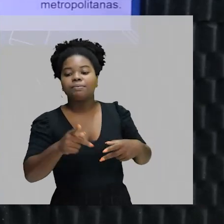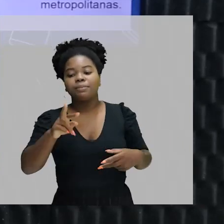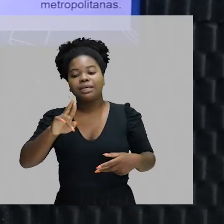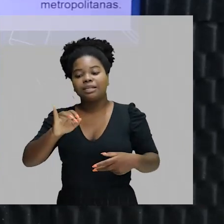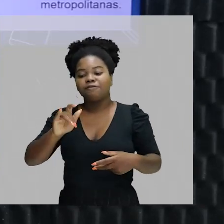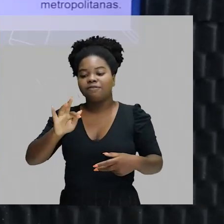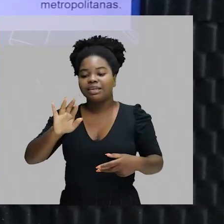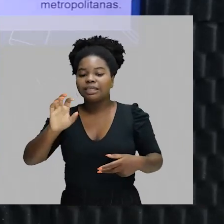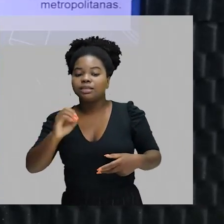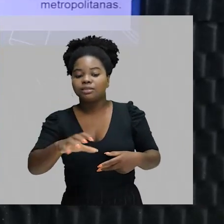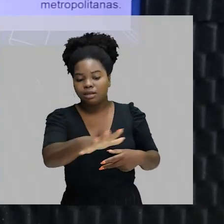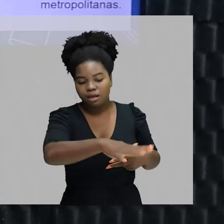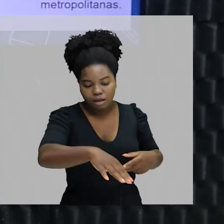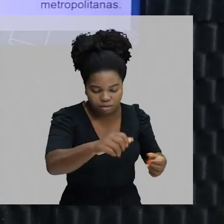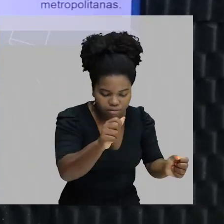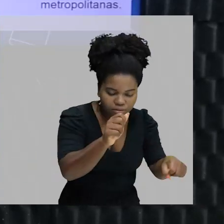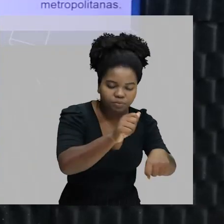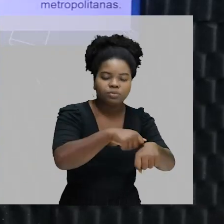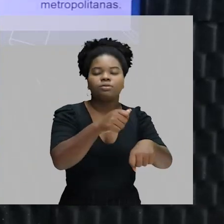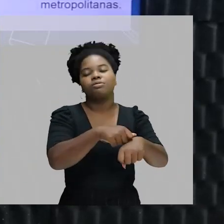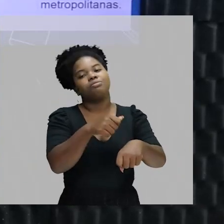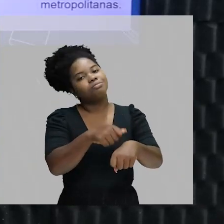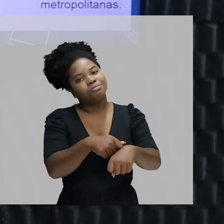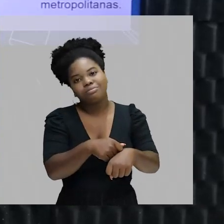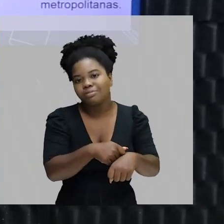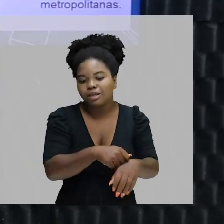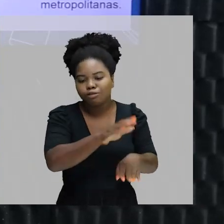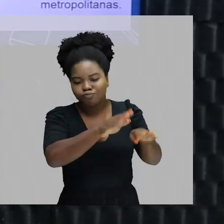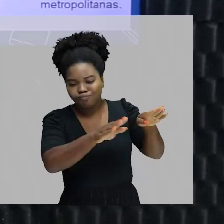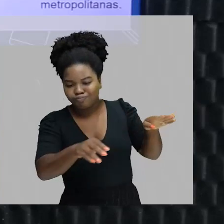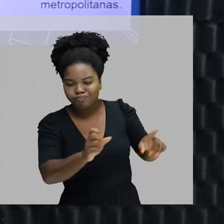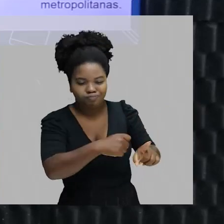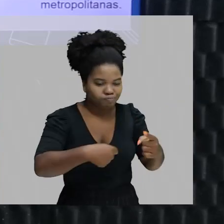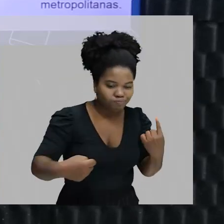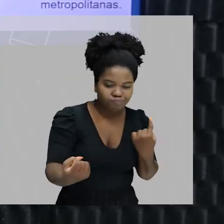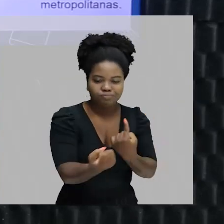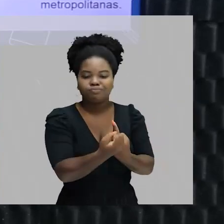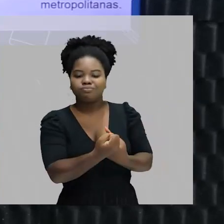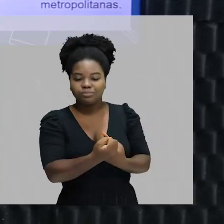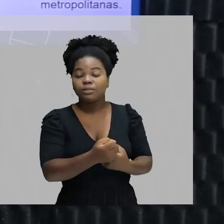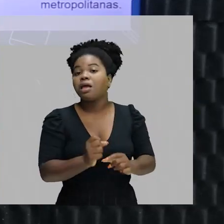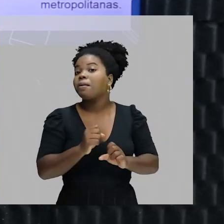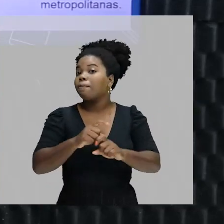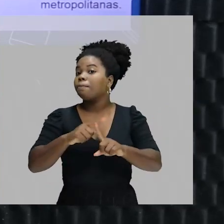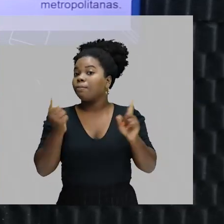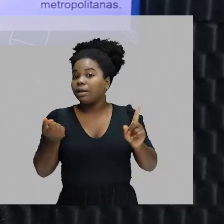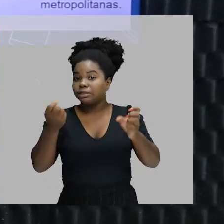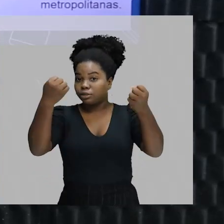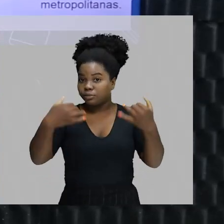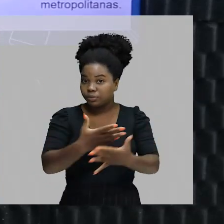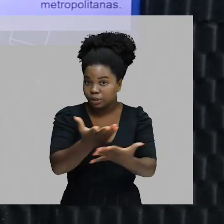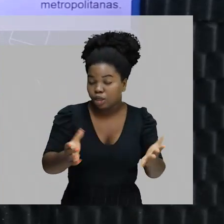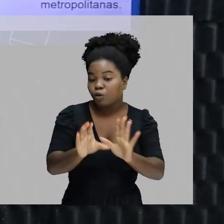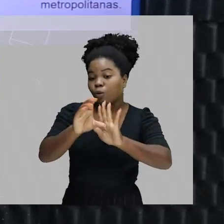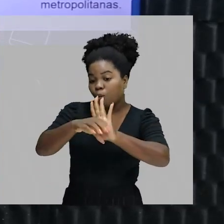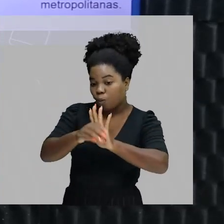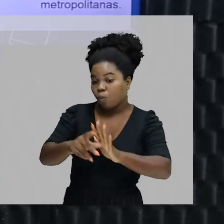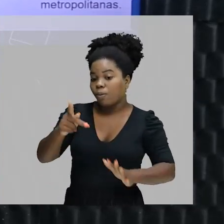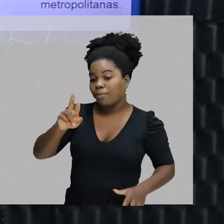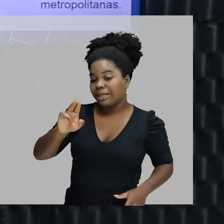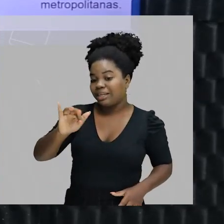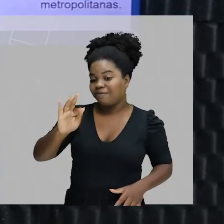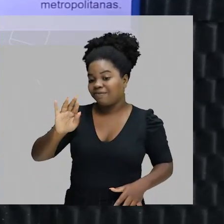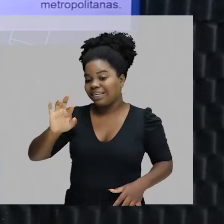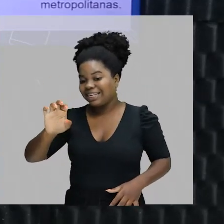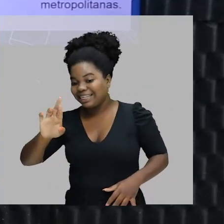quê? A área de pobreza, a área de desigualdade social, né? Só que aí eu te digo, o conceito de periferia, na prática,